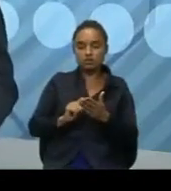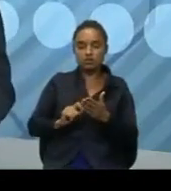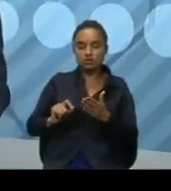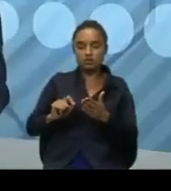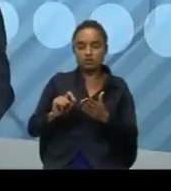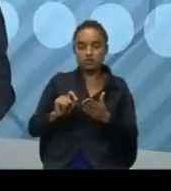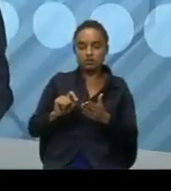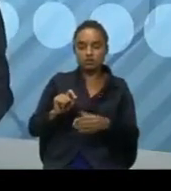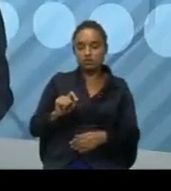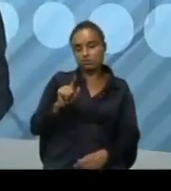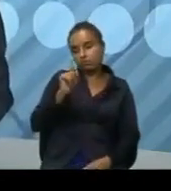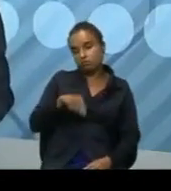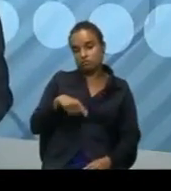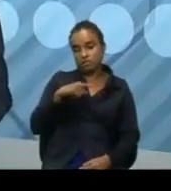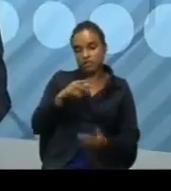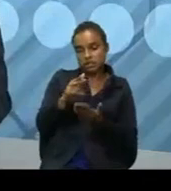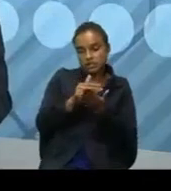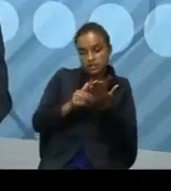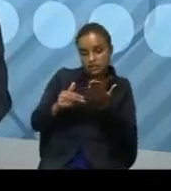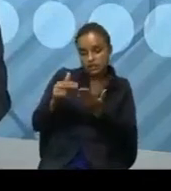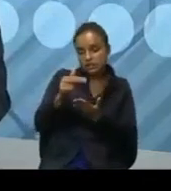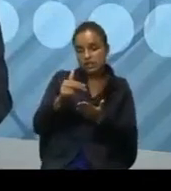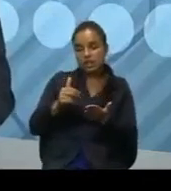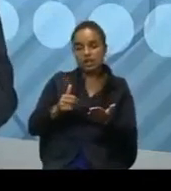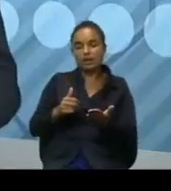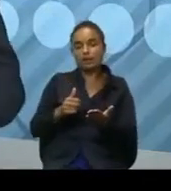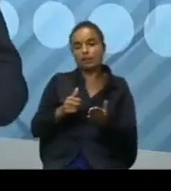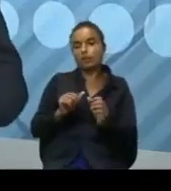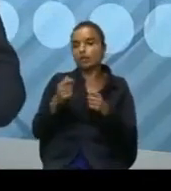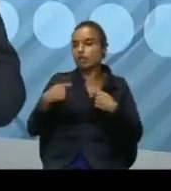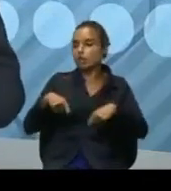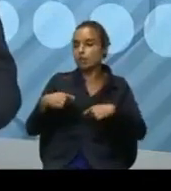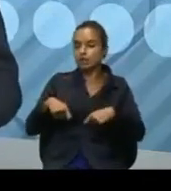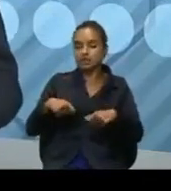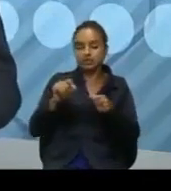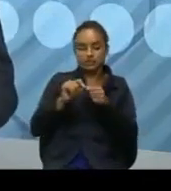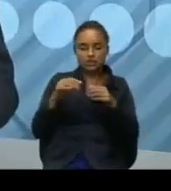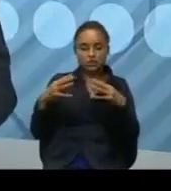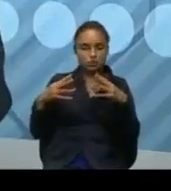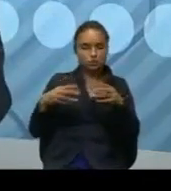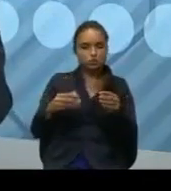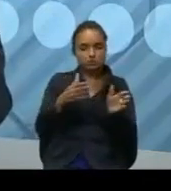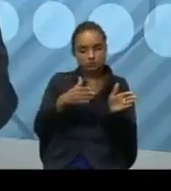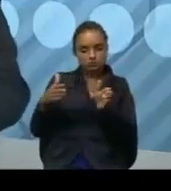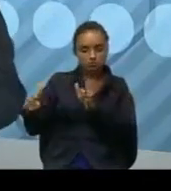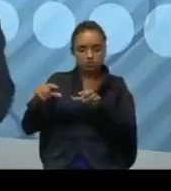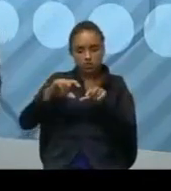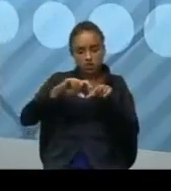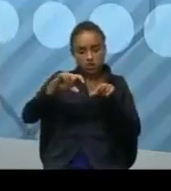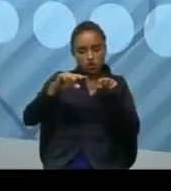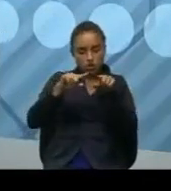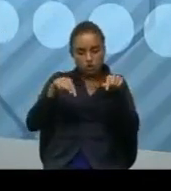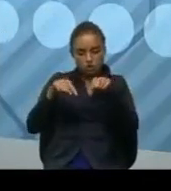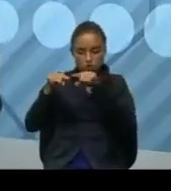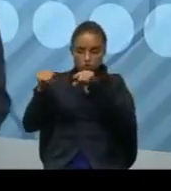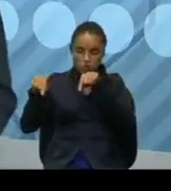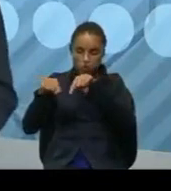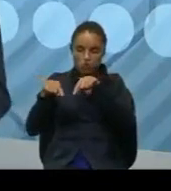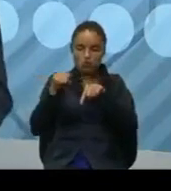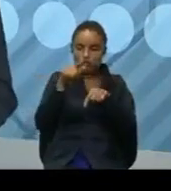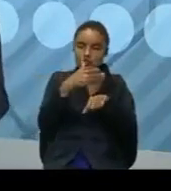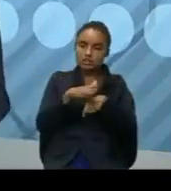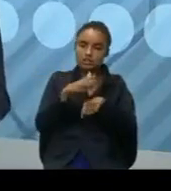do empreendimento. Ok? Não precisa fazer em várias etapas, só coloque ali quadradinho, vai alocando para você